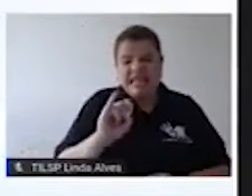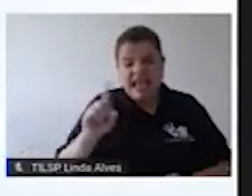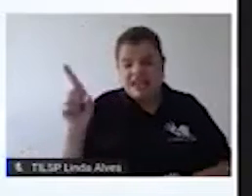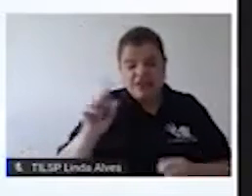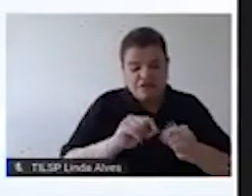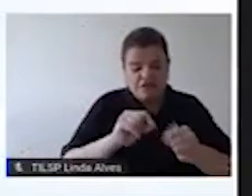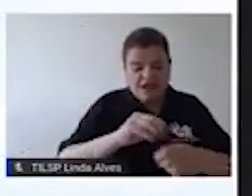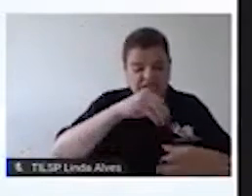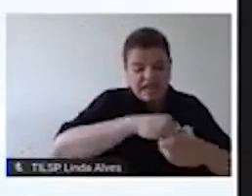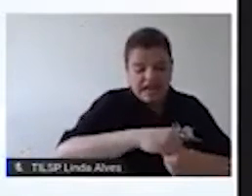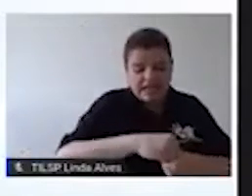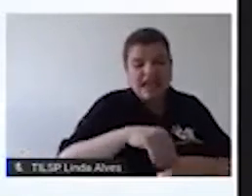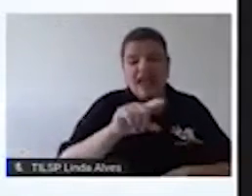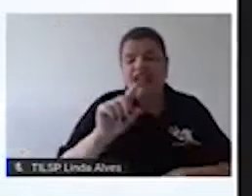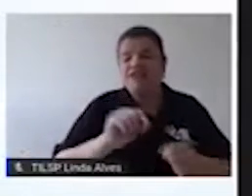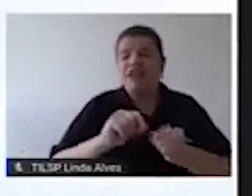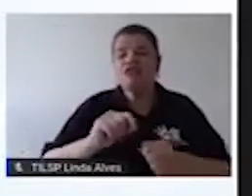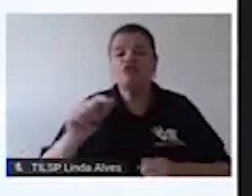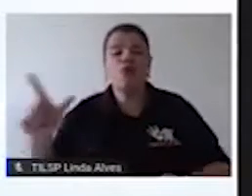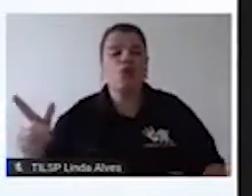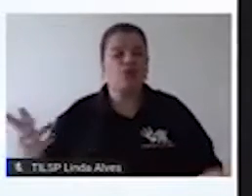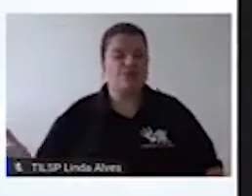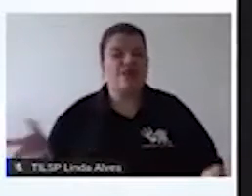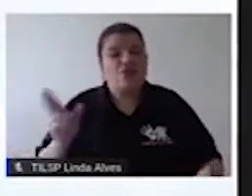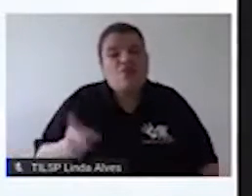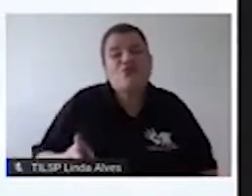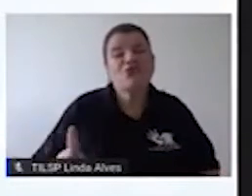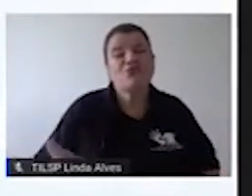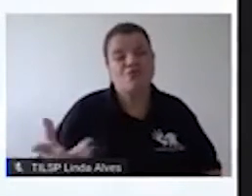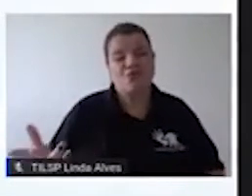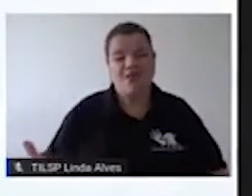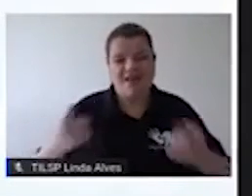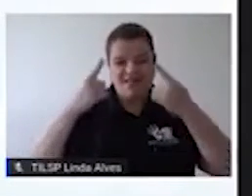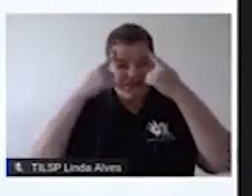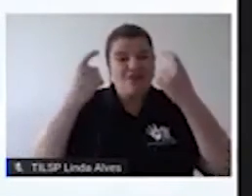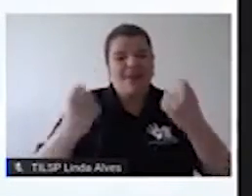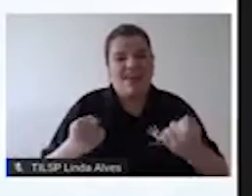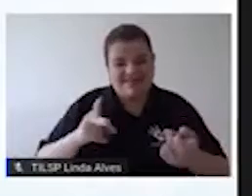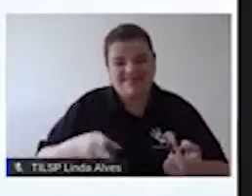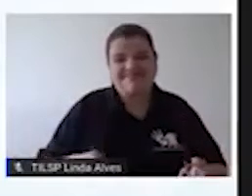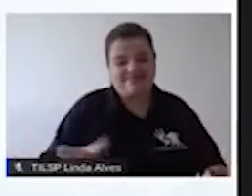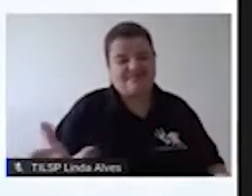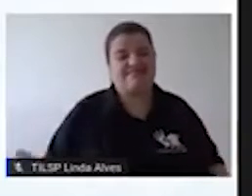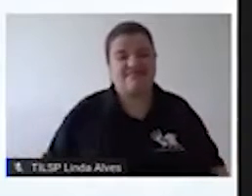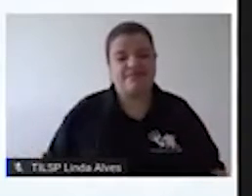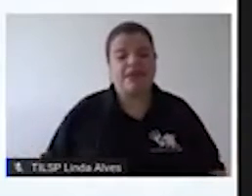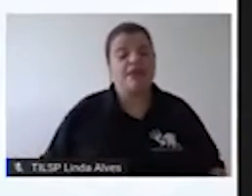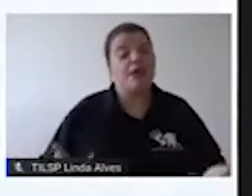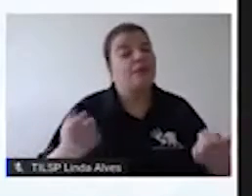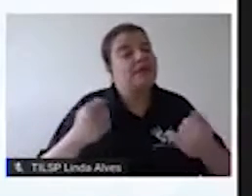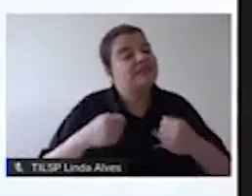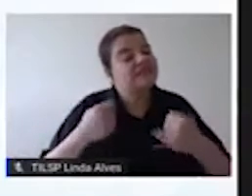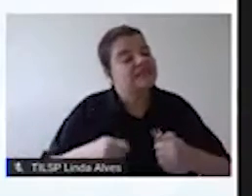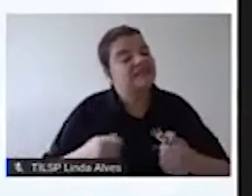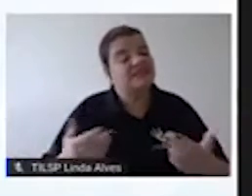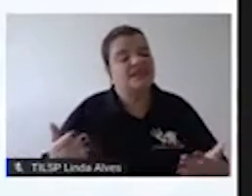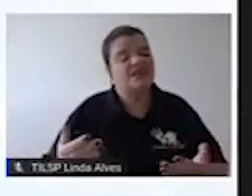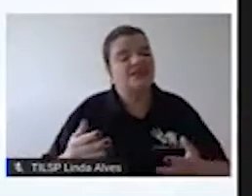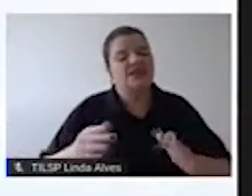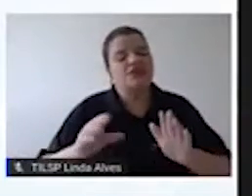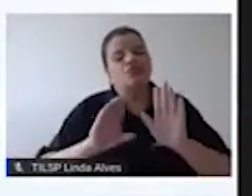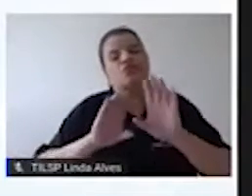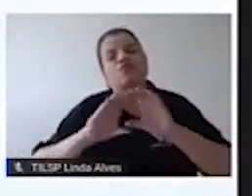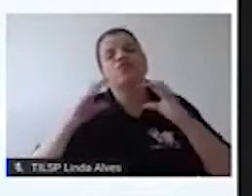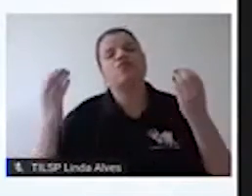continua sendo um agressor, né? Então, a violência, nesse sentido, e a convenção,